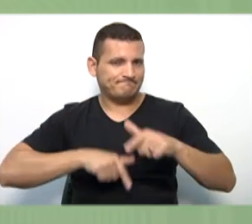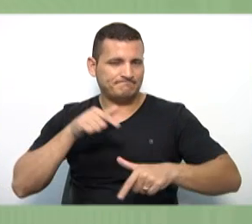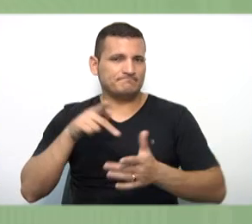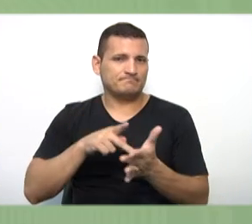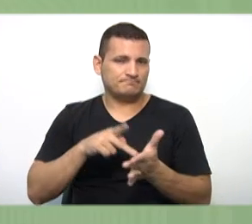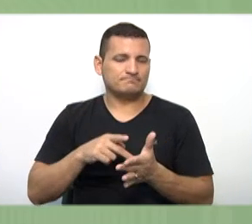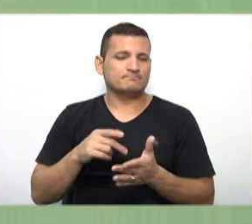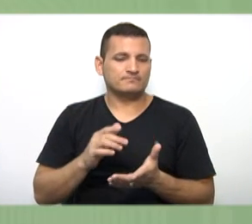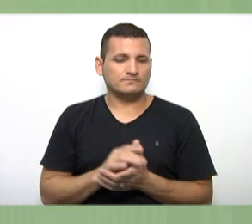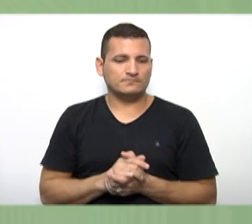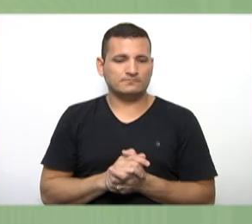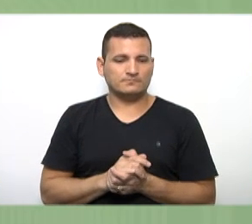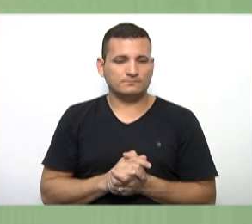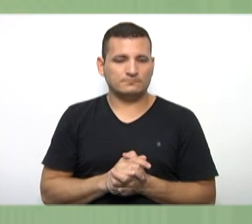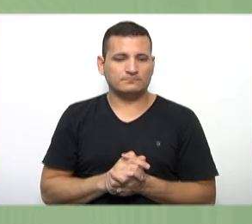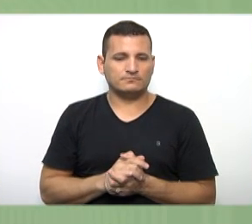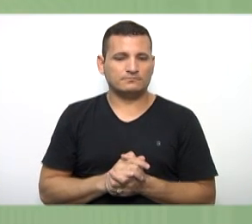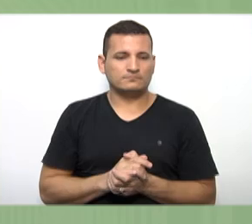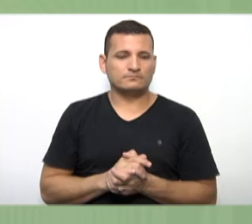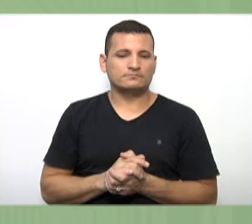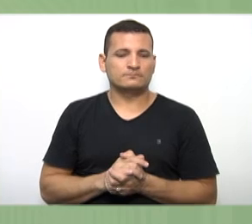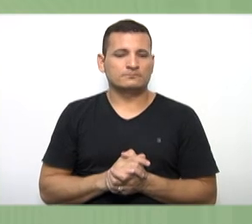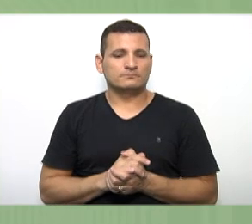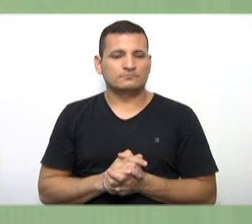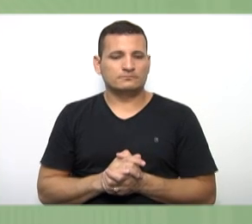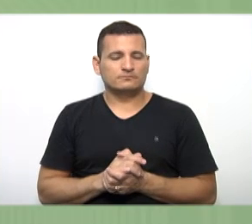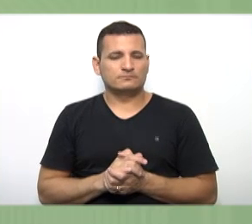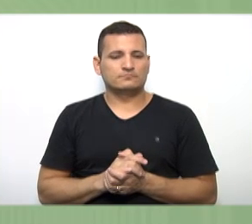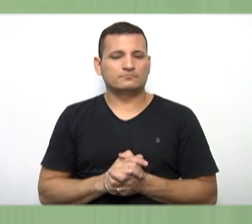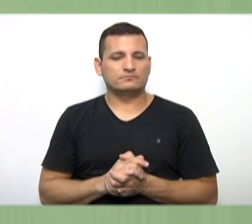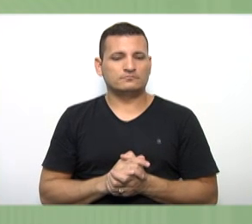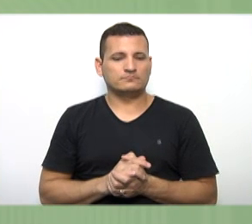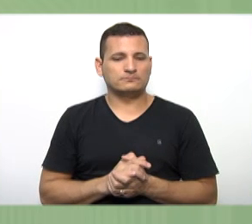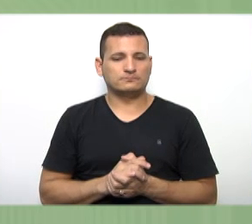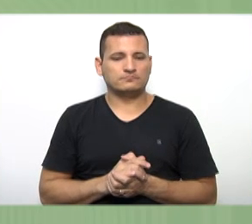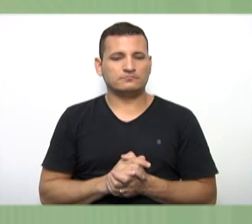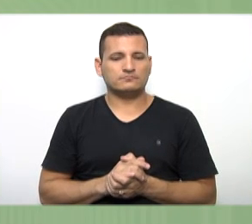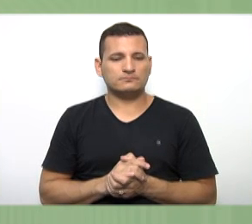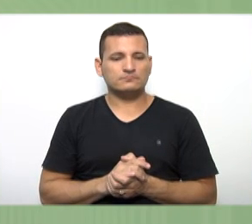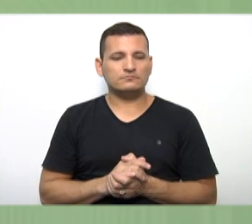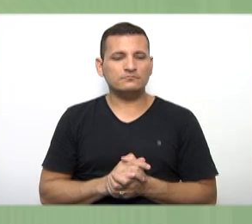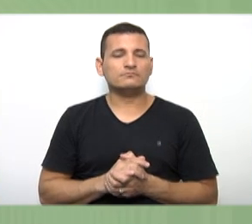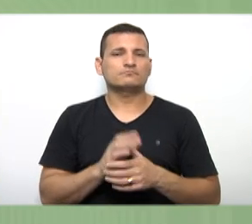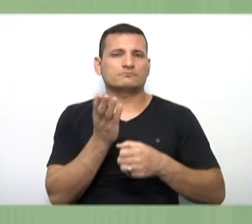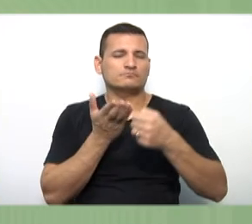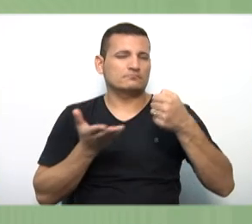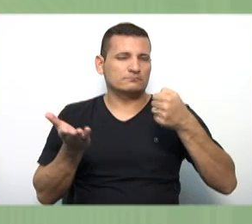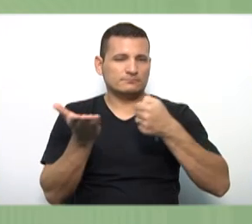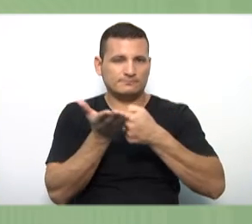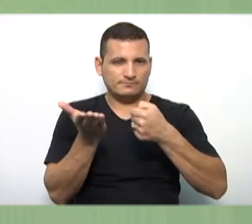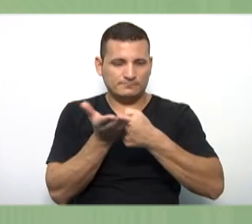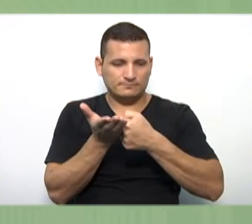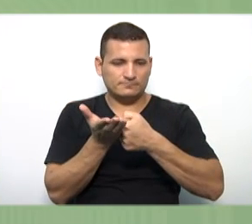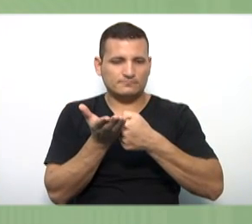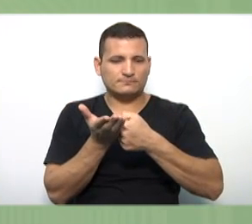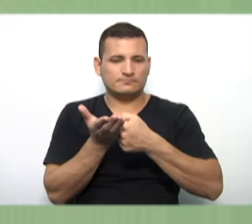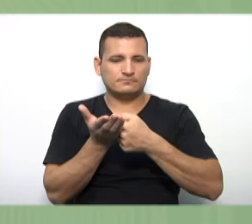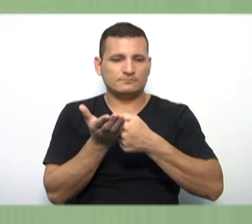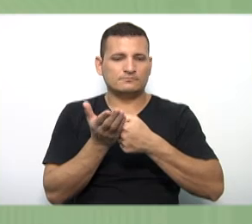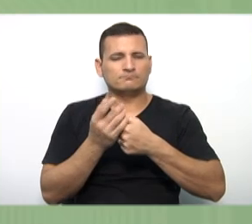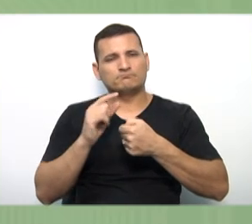uma pequena parte aí que é a ser desenvolvida no nível intermediário e um pouquinho lá no